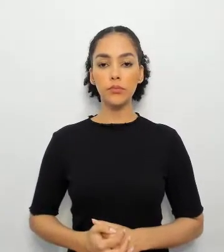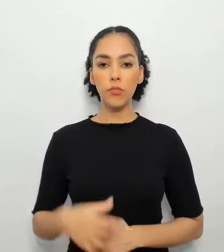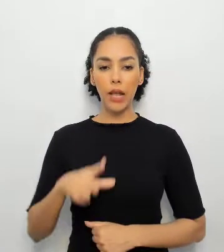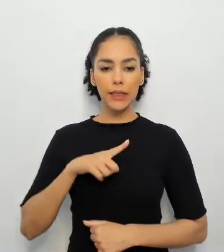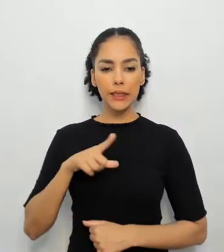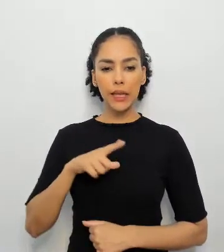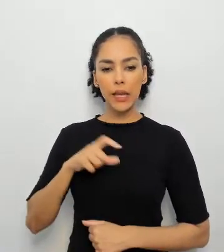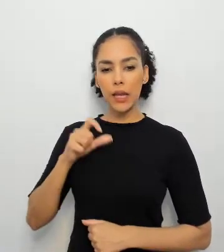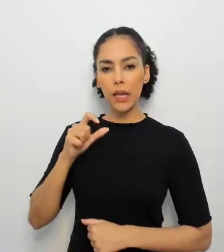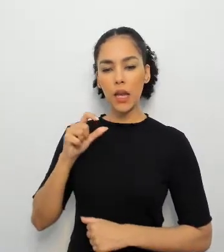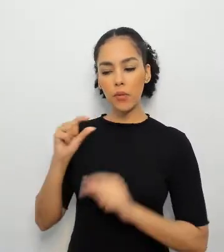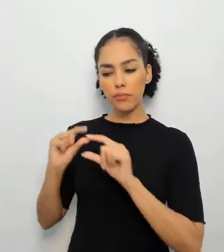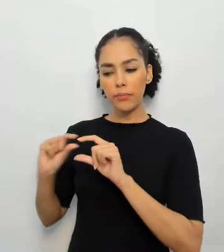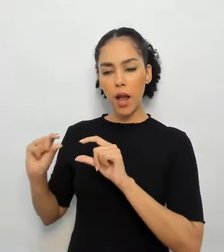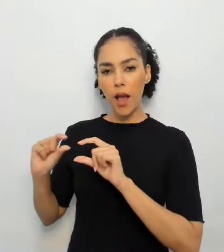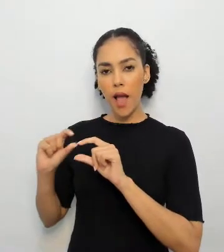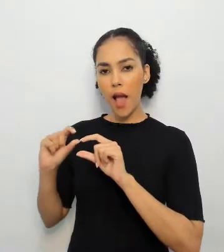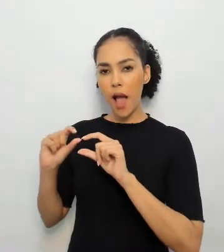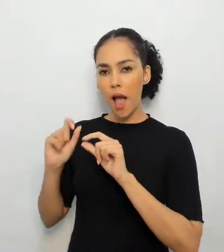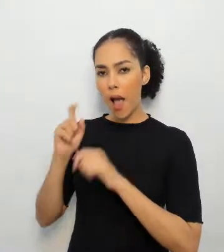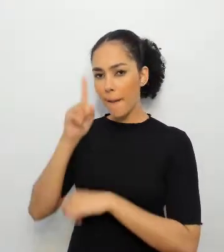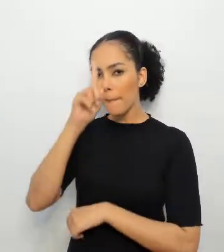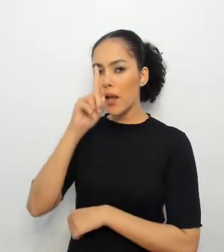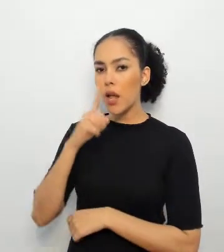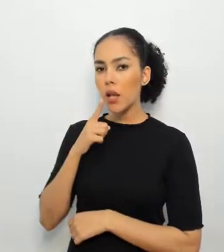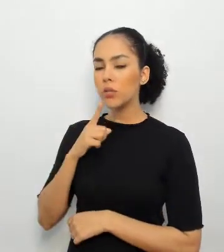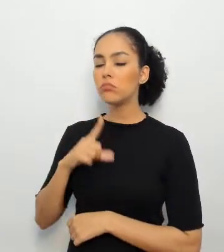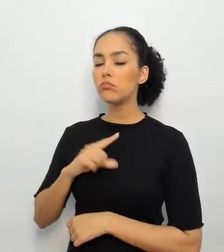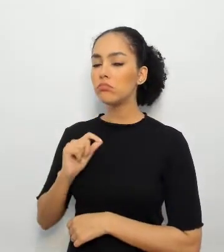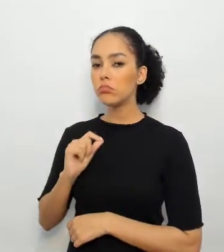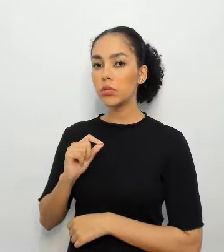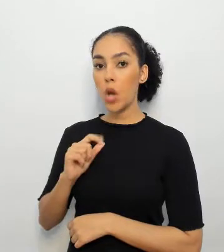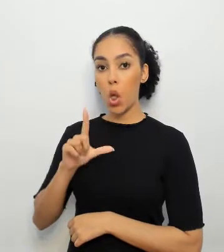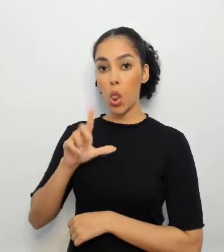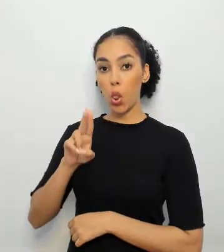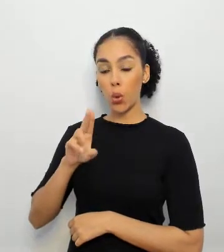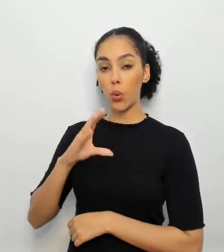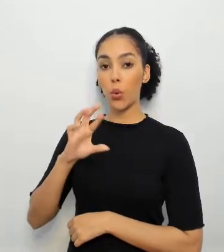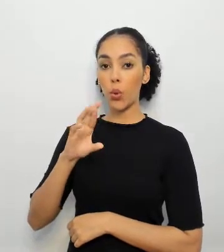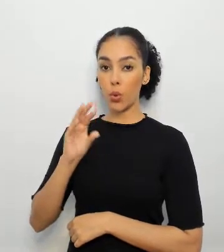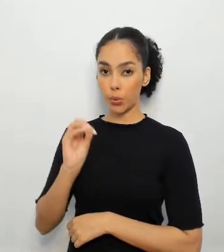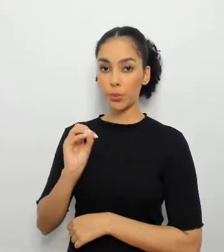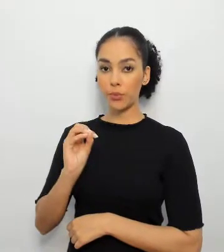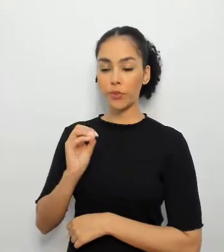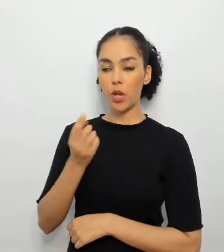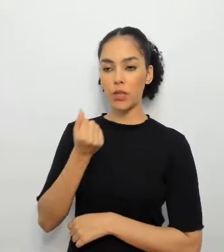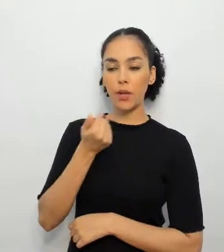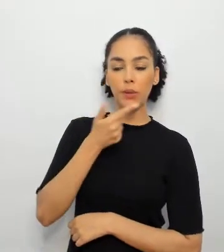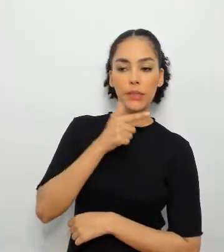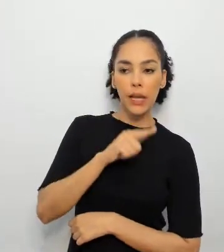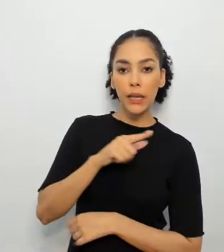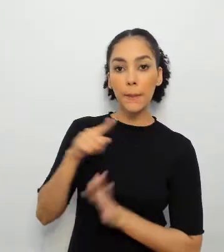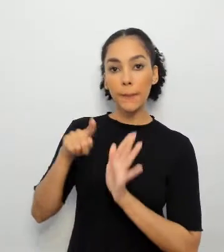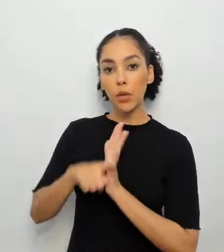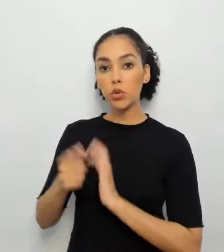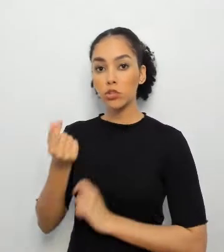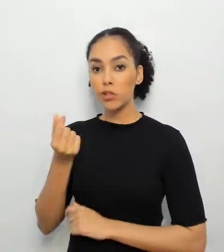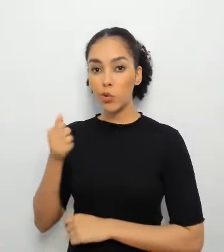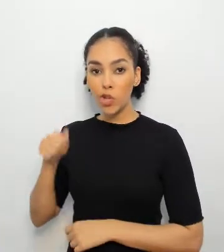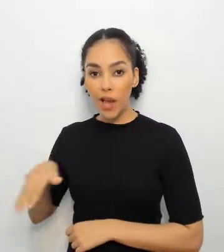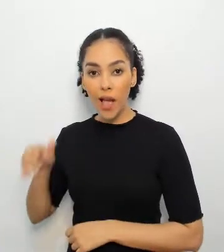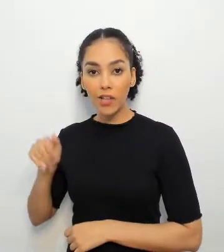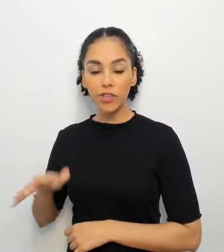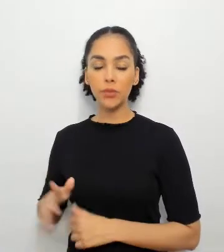destacada aqui de amarela, ela é o lucro, receita menos custo. Como o gráfico começa com as duas curvas tendo